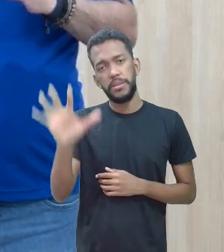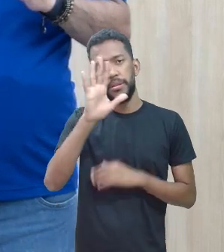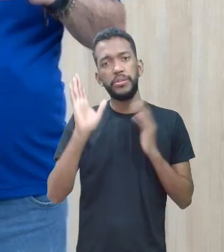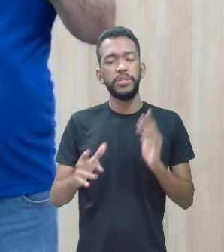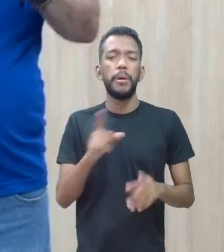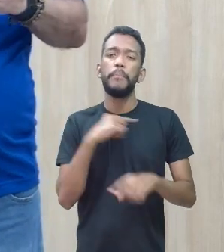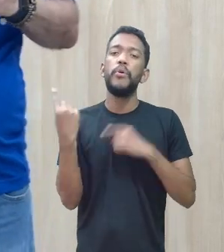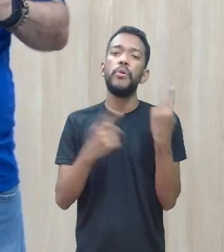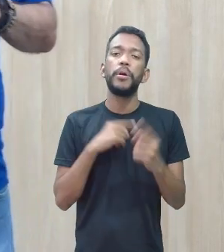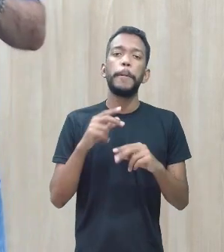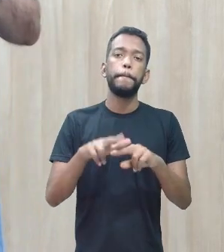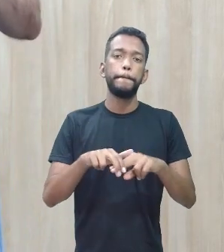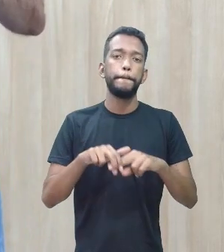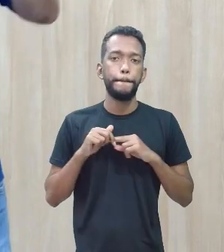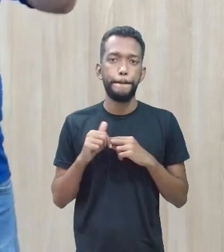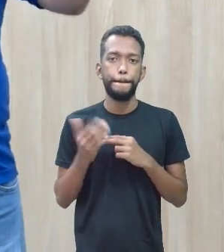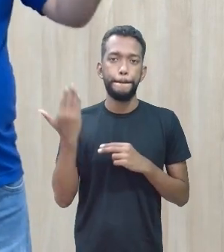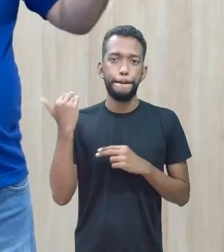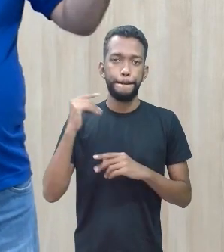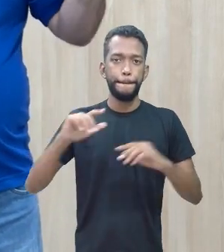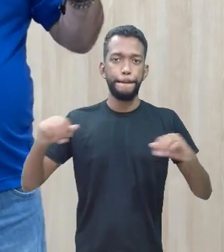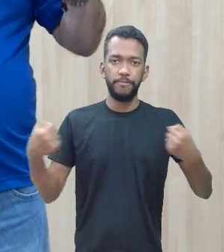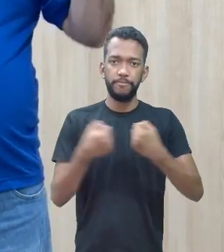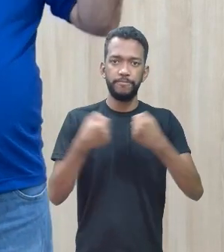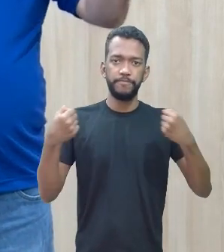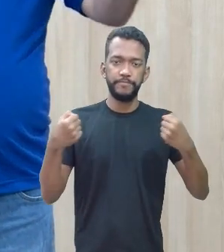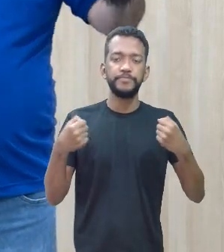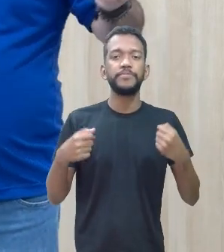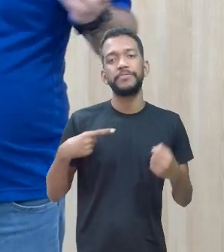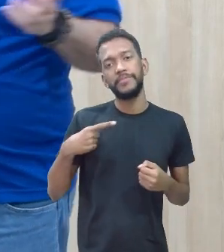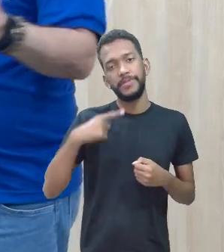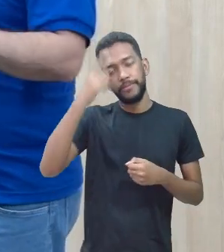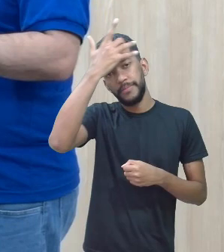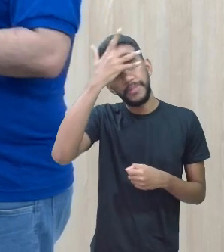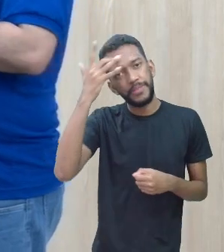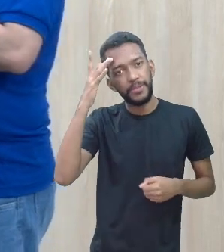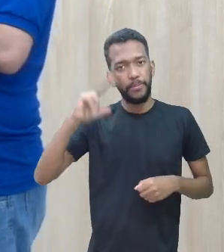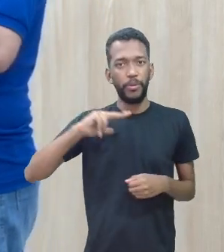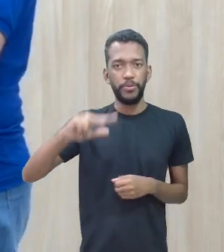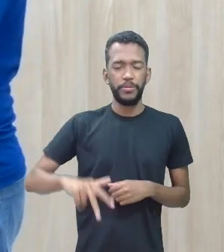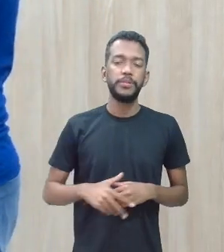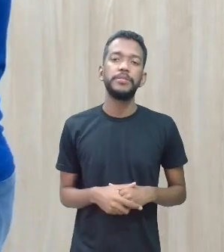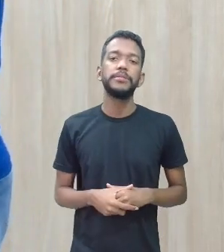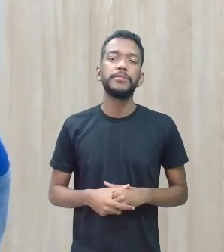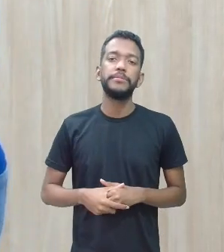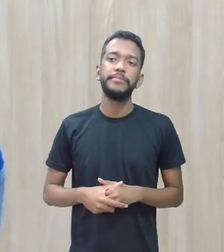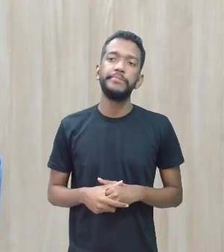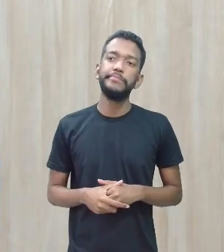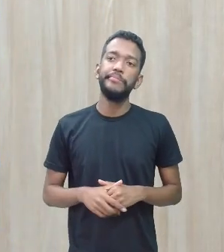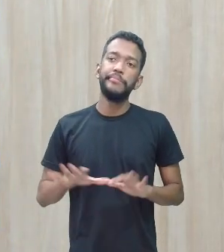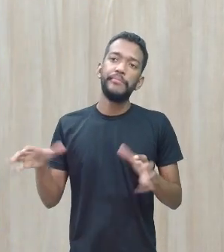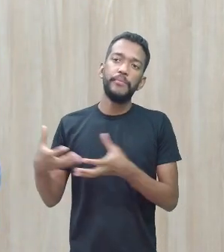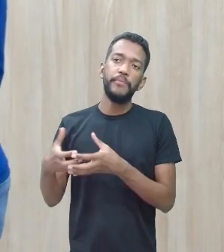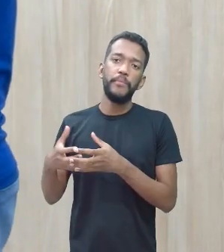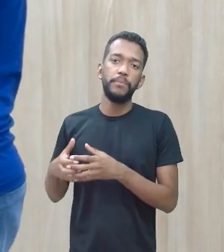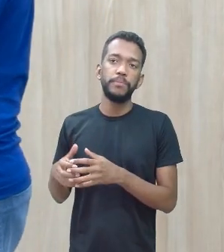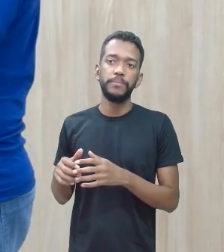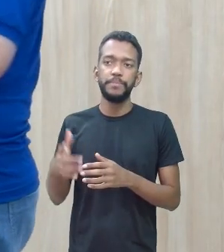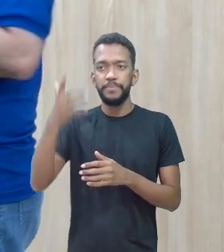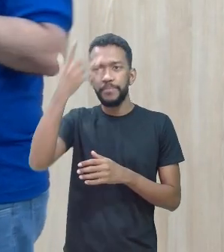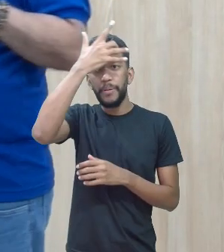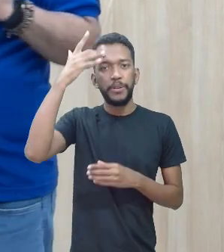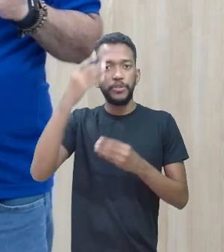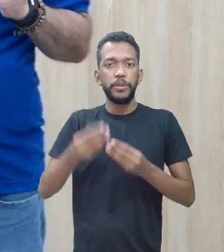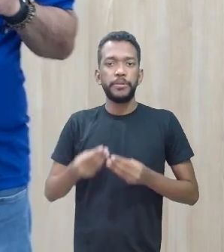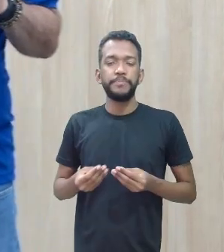tenham morrido nesse embate, né, com os portugueses. E as missões jesuíticas, né, porque os